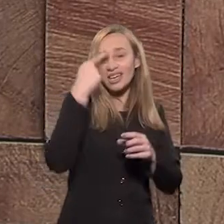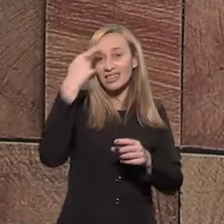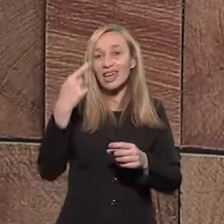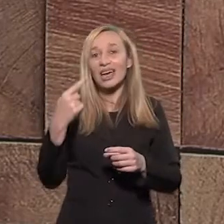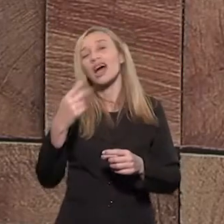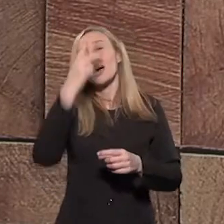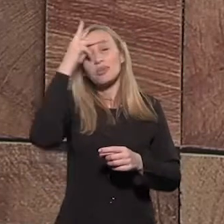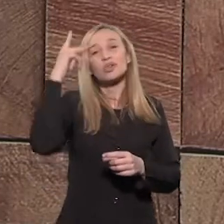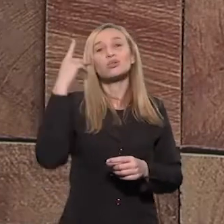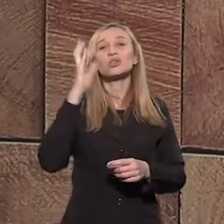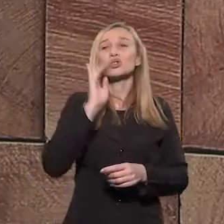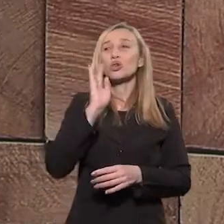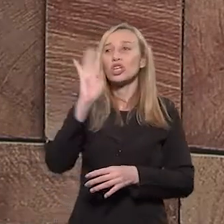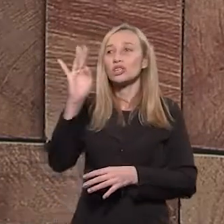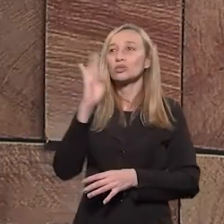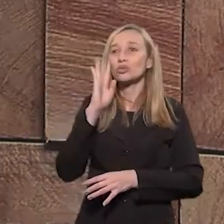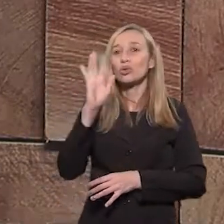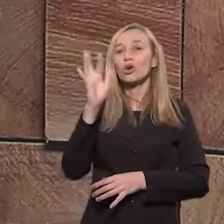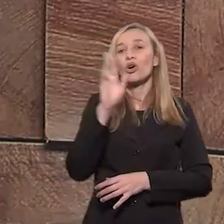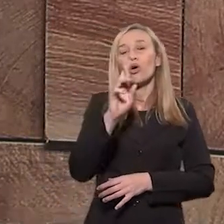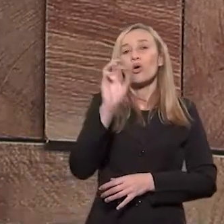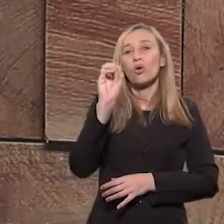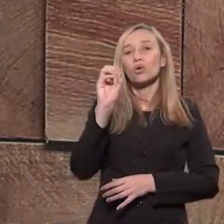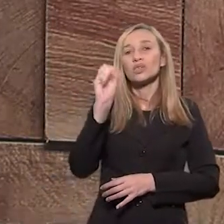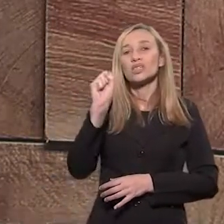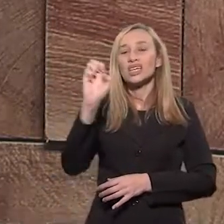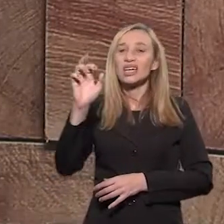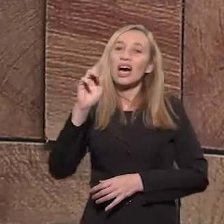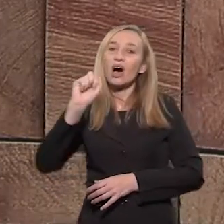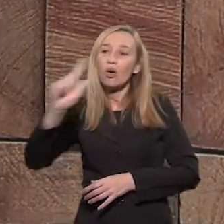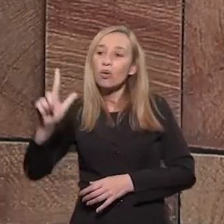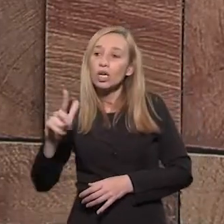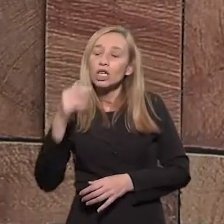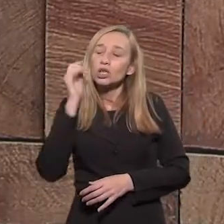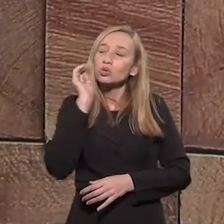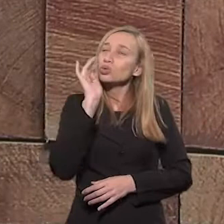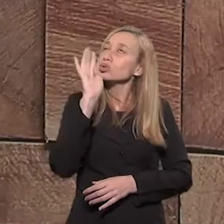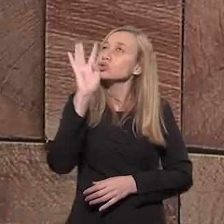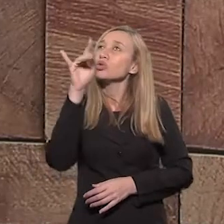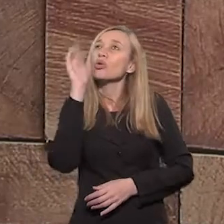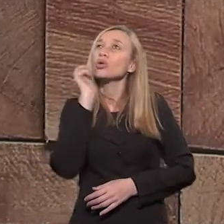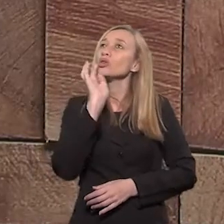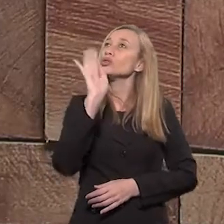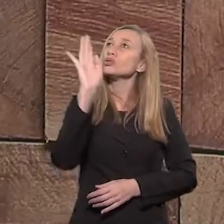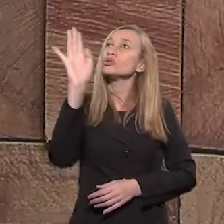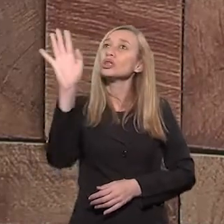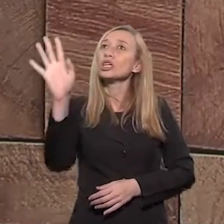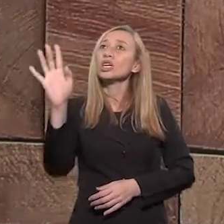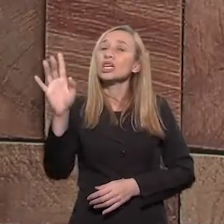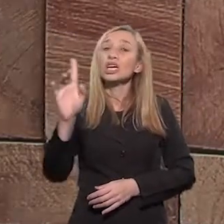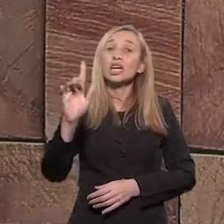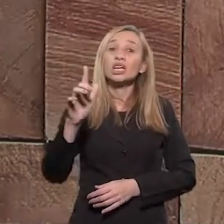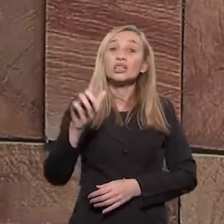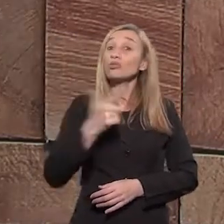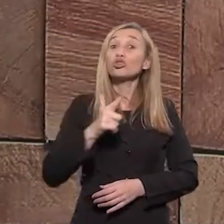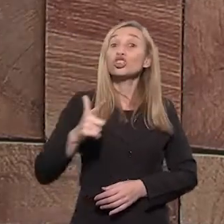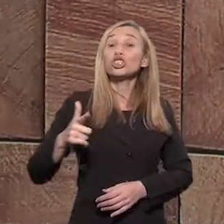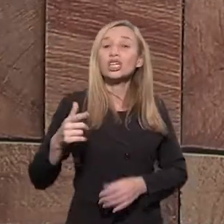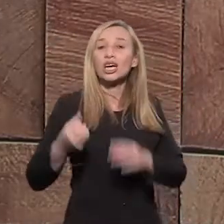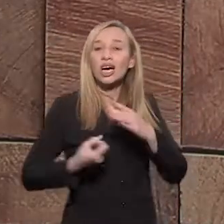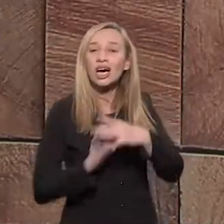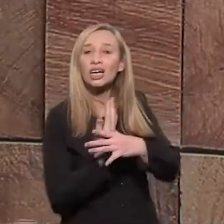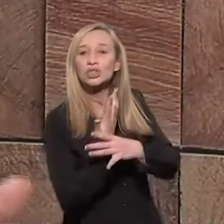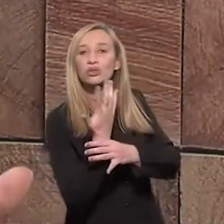ideia que é a seguinte, o sujeito sonhando com um roseral. E naquele sonho, ele não possui